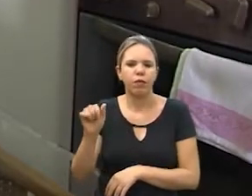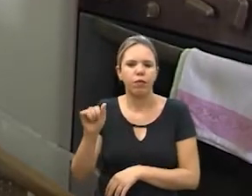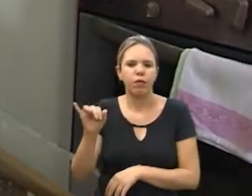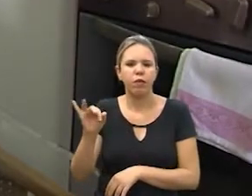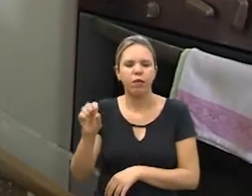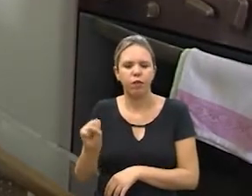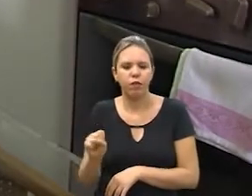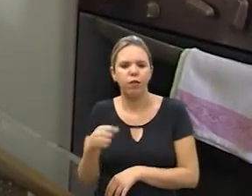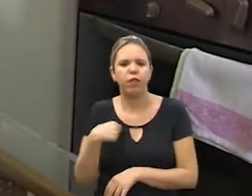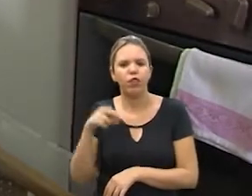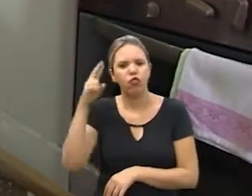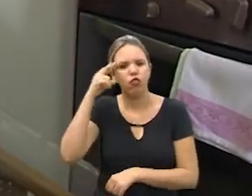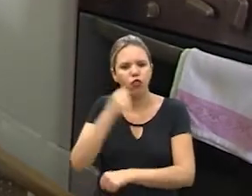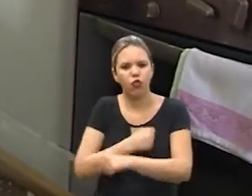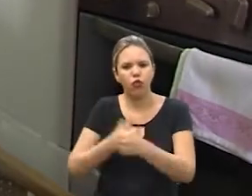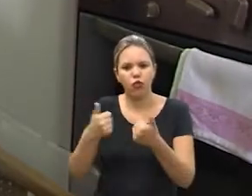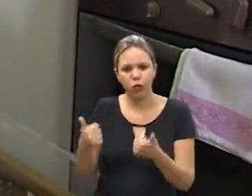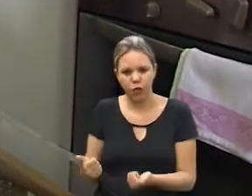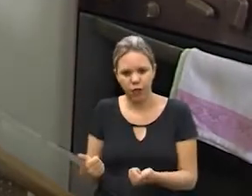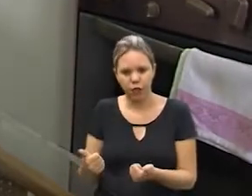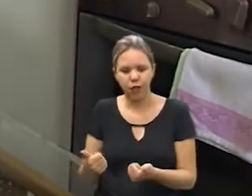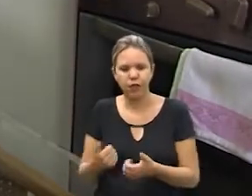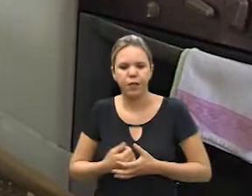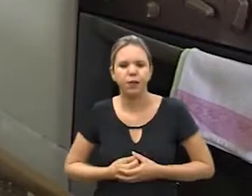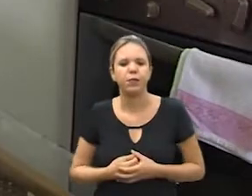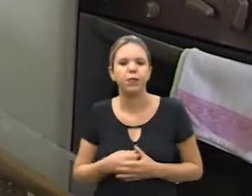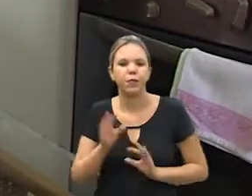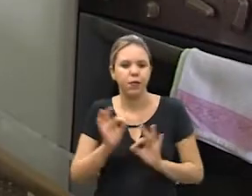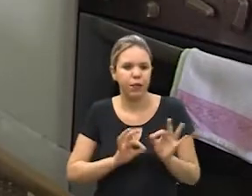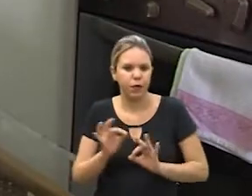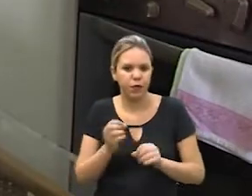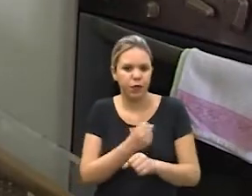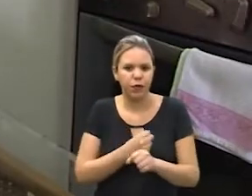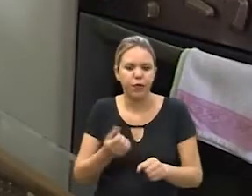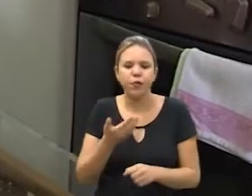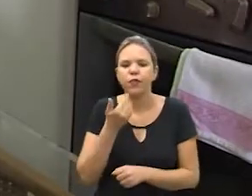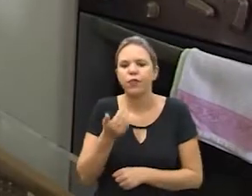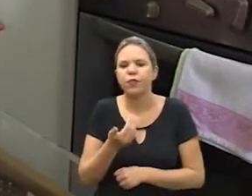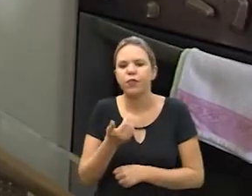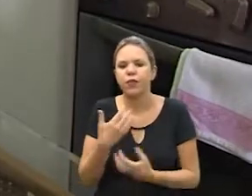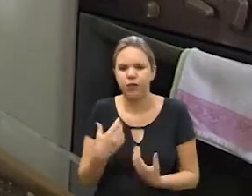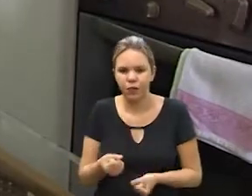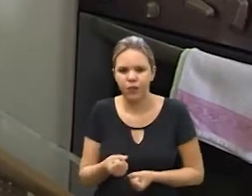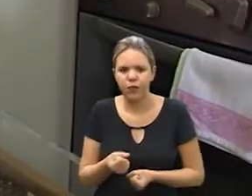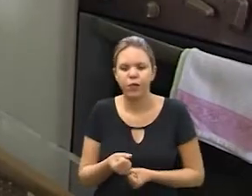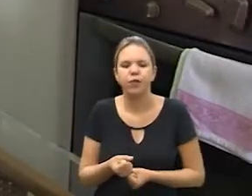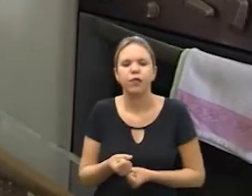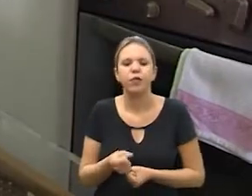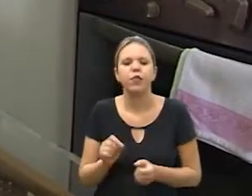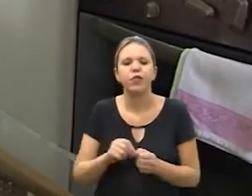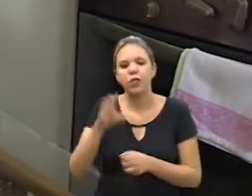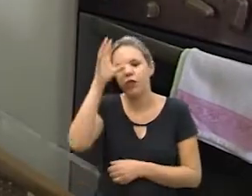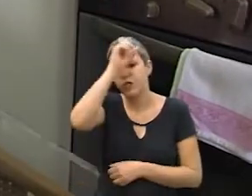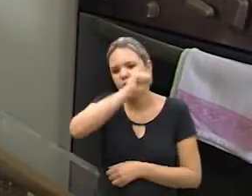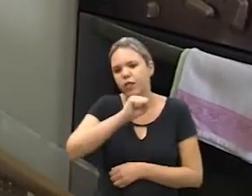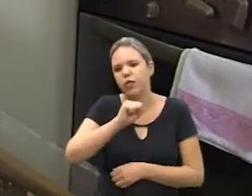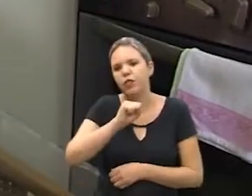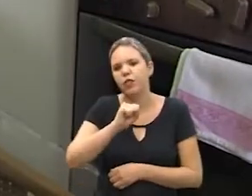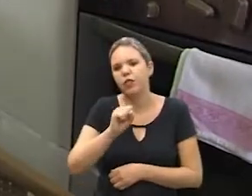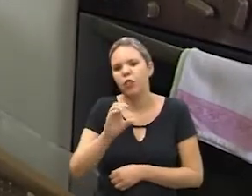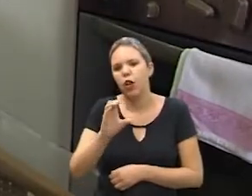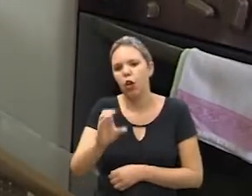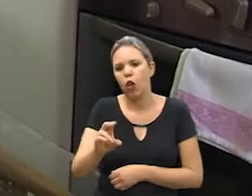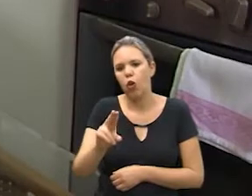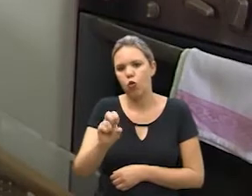que é chefe de cozinha. Tudo bem, Thaís? Tudo bom, Michel. Preparado Thaís? Pra uma receita fácil? Preparadíssimo. O que a gente vai aprender aqui hoje? Vou aprender a fazer um